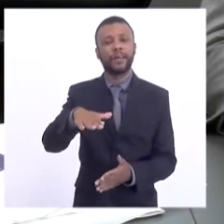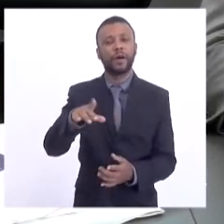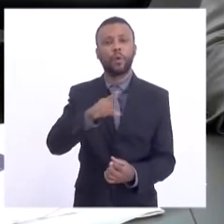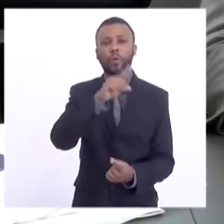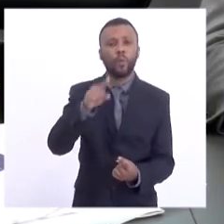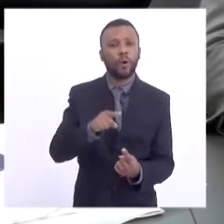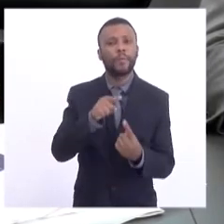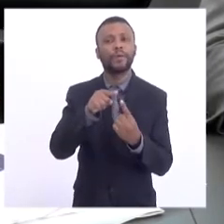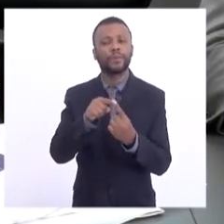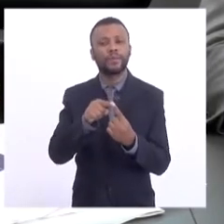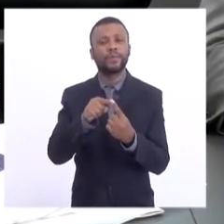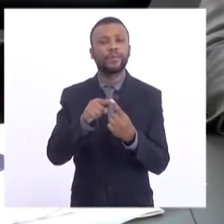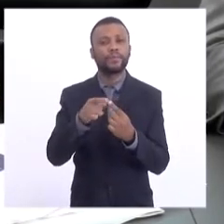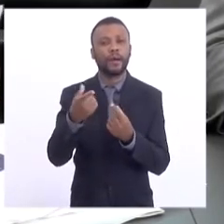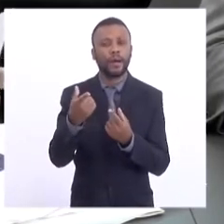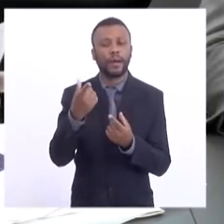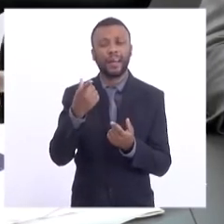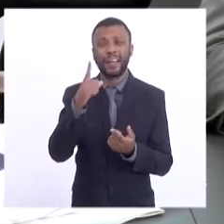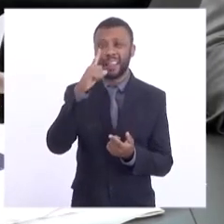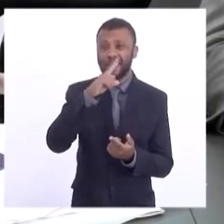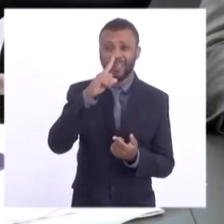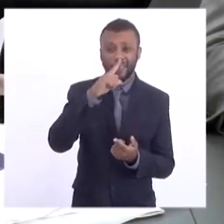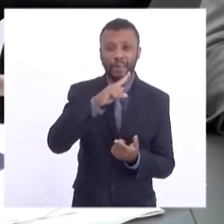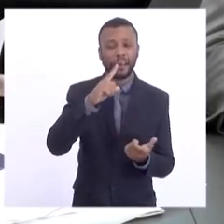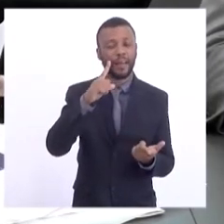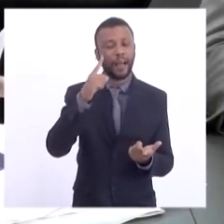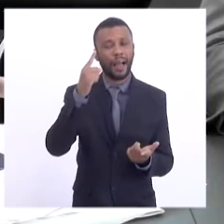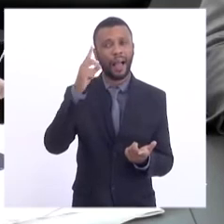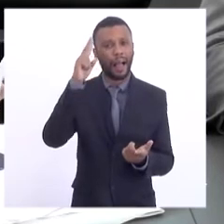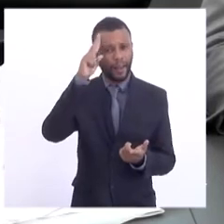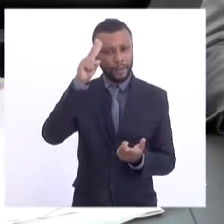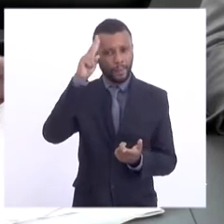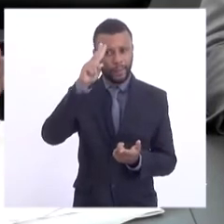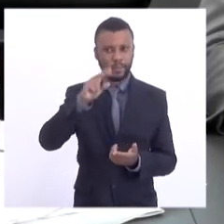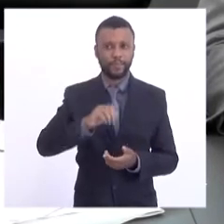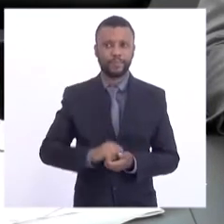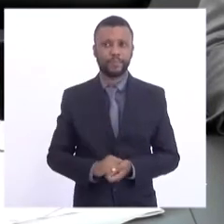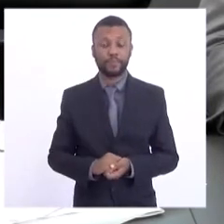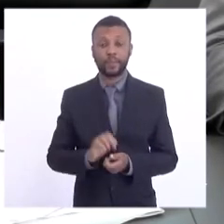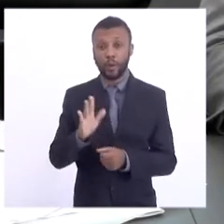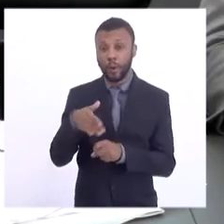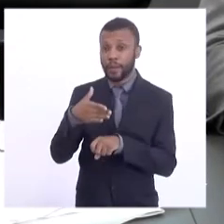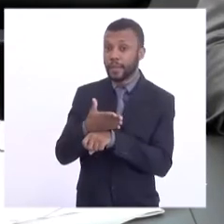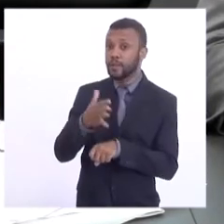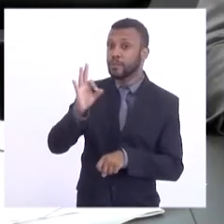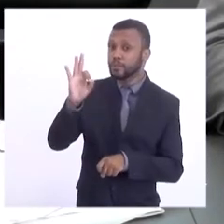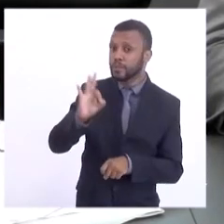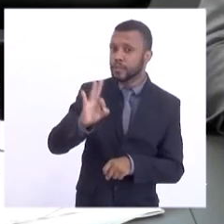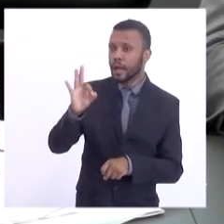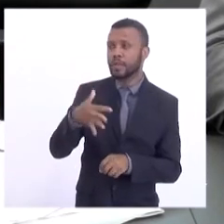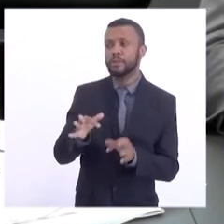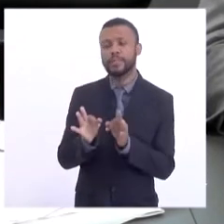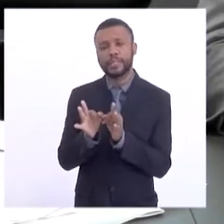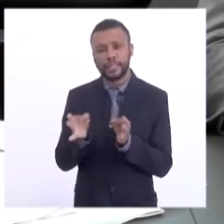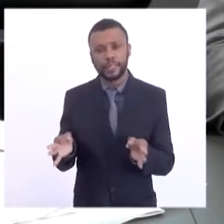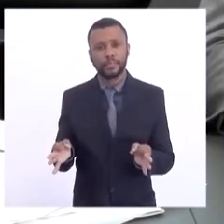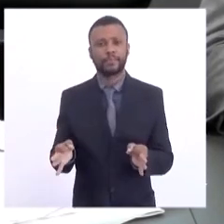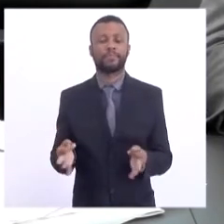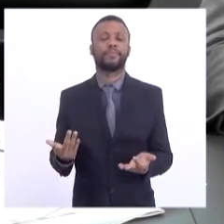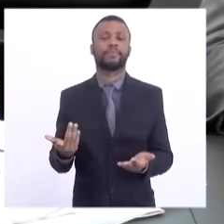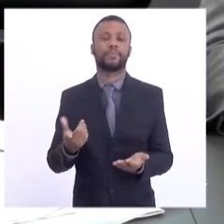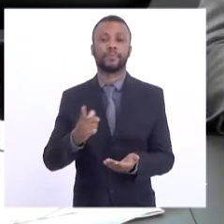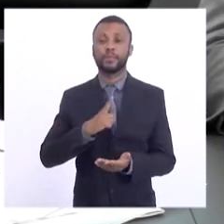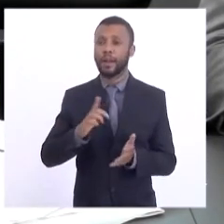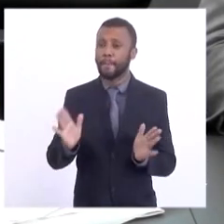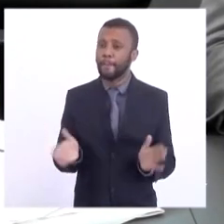ela ter aqui para Não falhar namora Oi para o sucesso de microcrédito o ferro ele